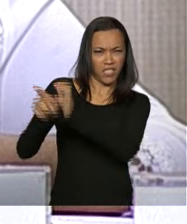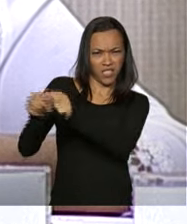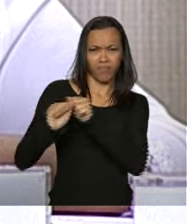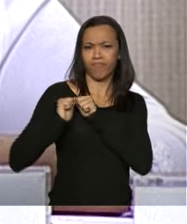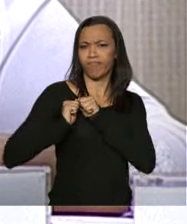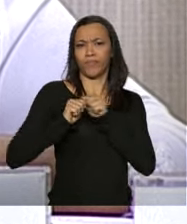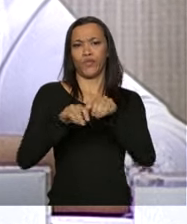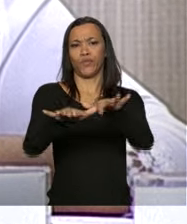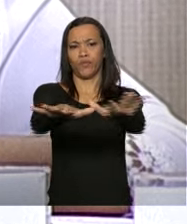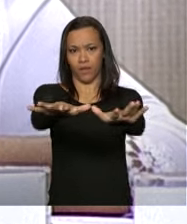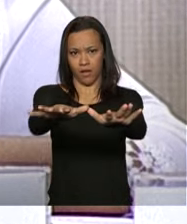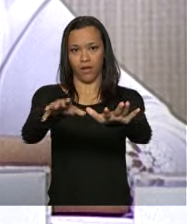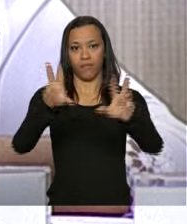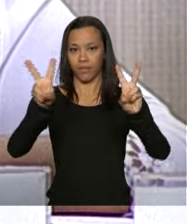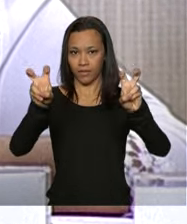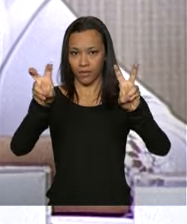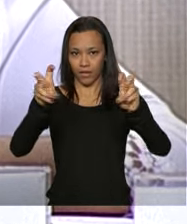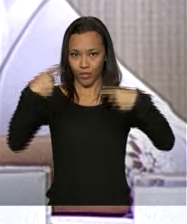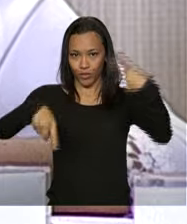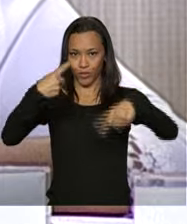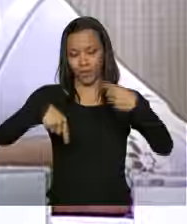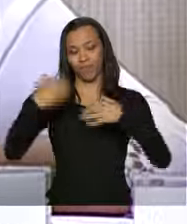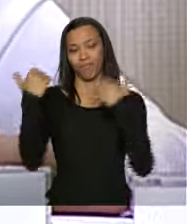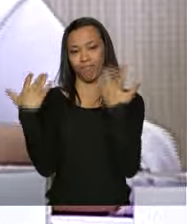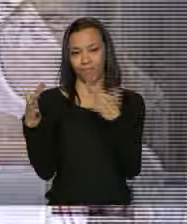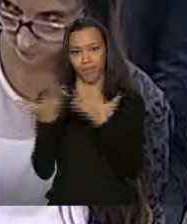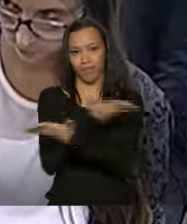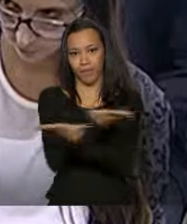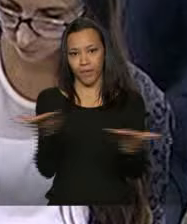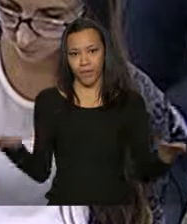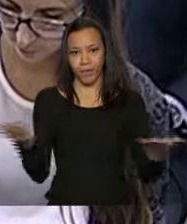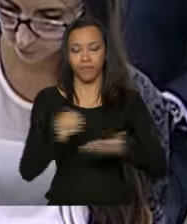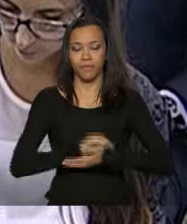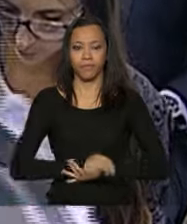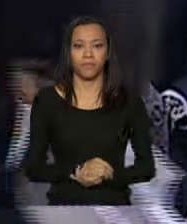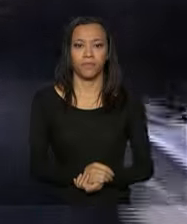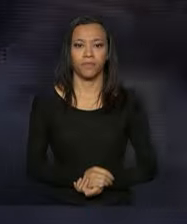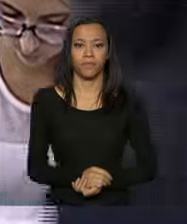frente a esse debate. Parabéns a vocês.